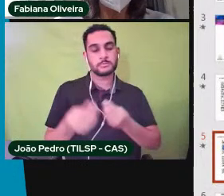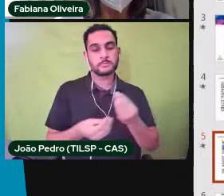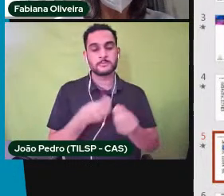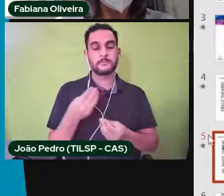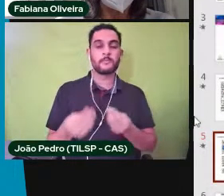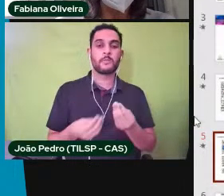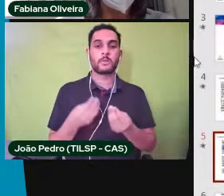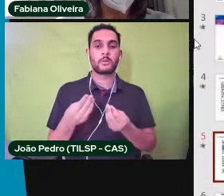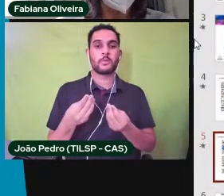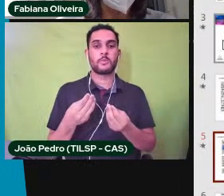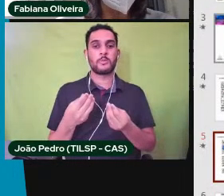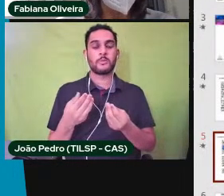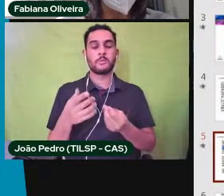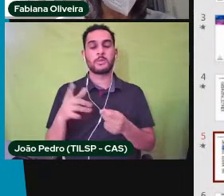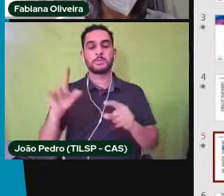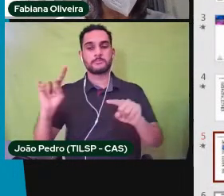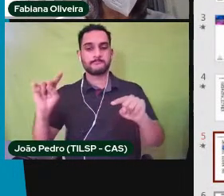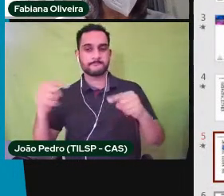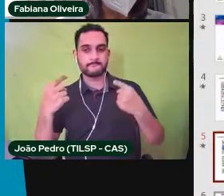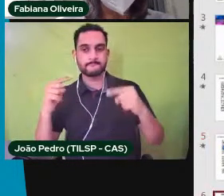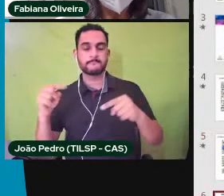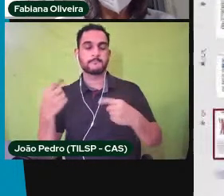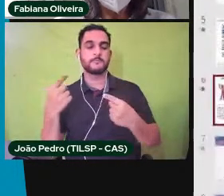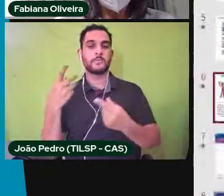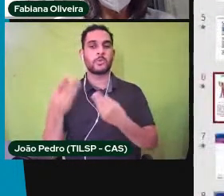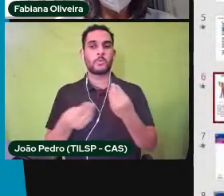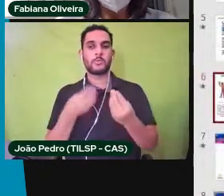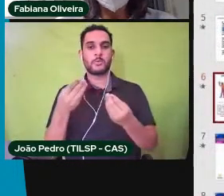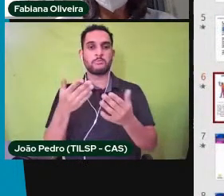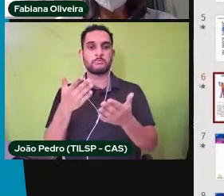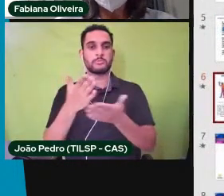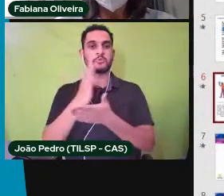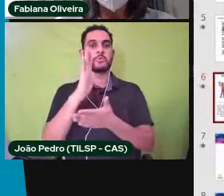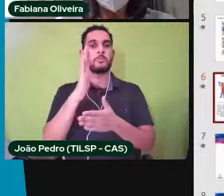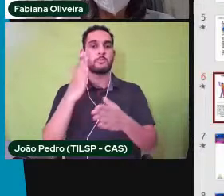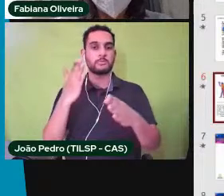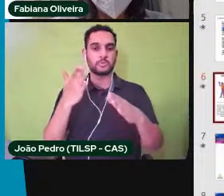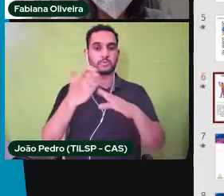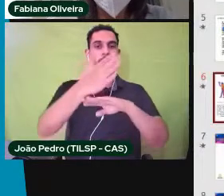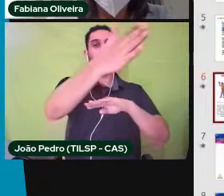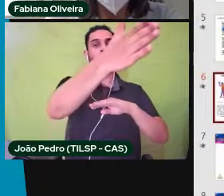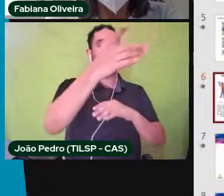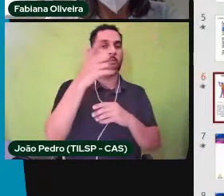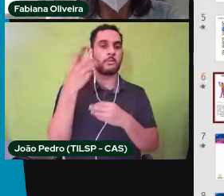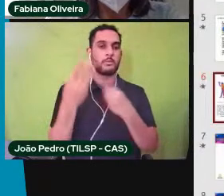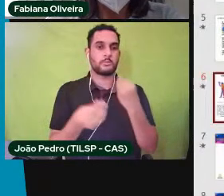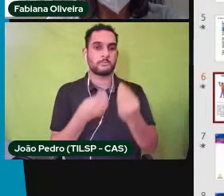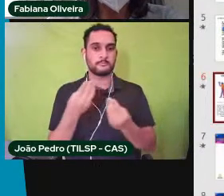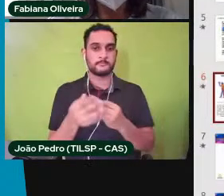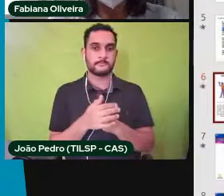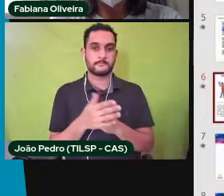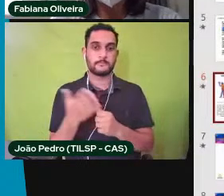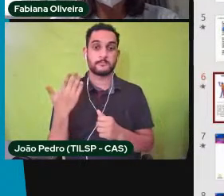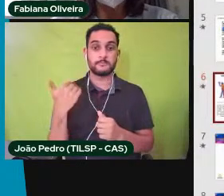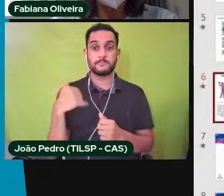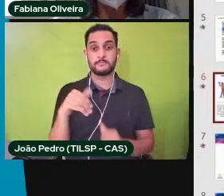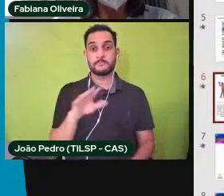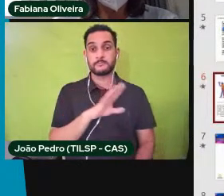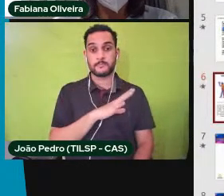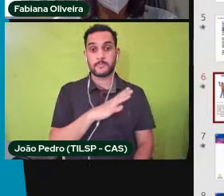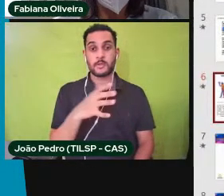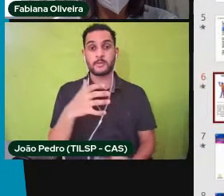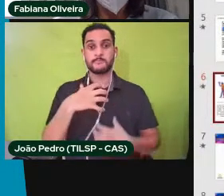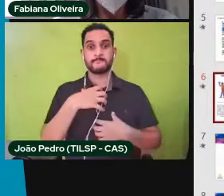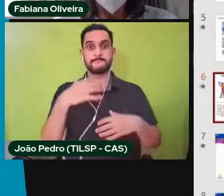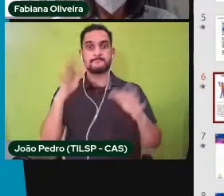responde aos principais desafios que nós enfrentamos. Para nós é assim um alento quando nós vemos que a educação não